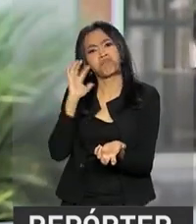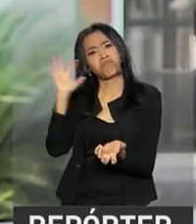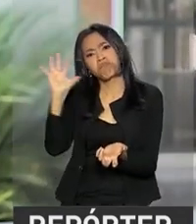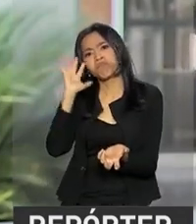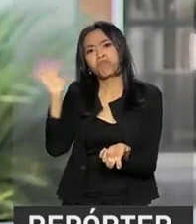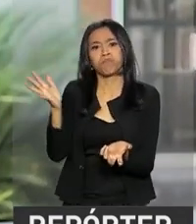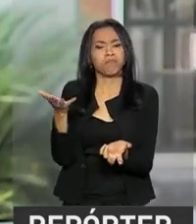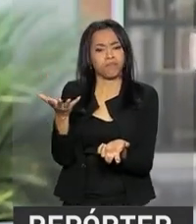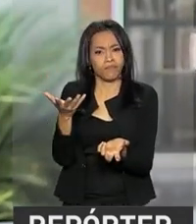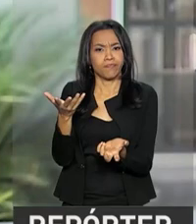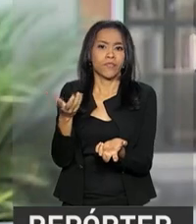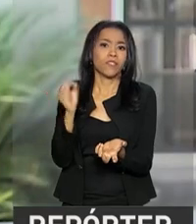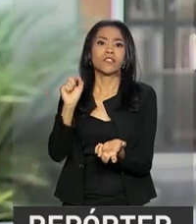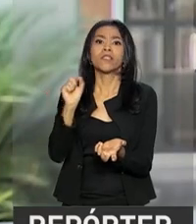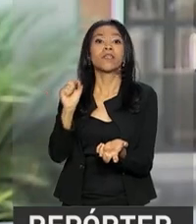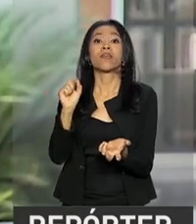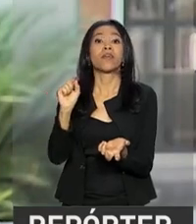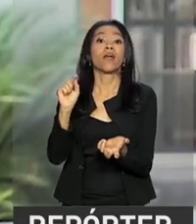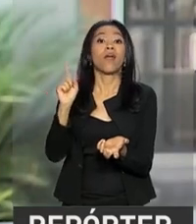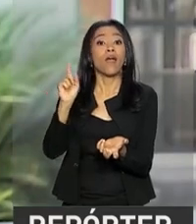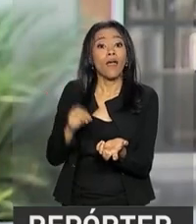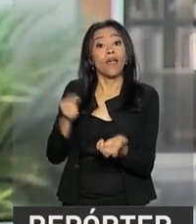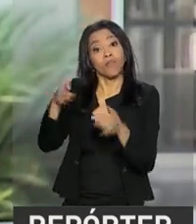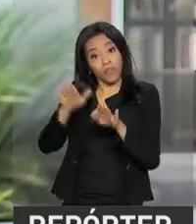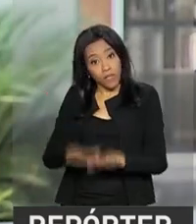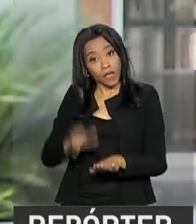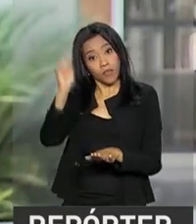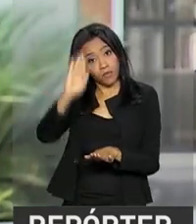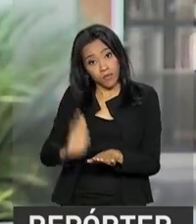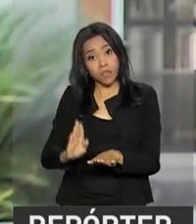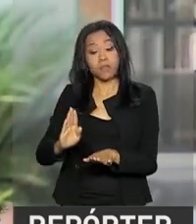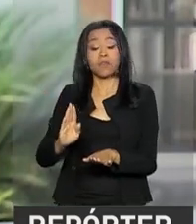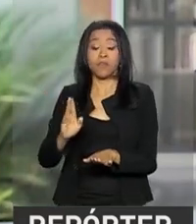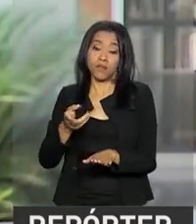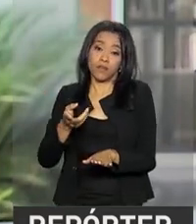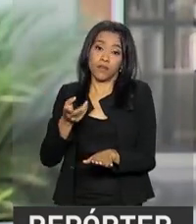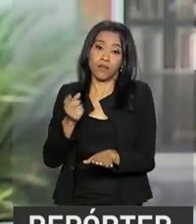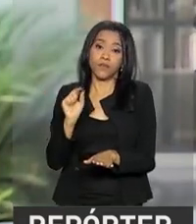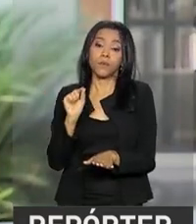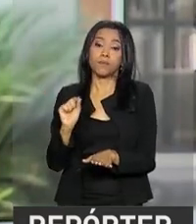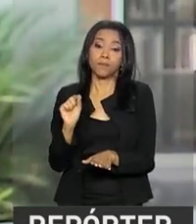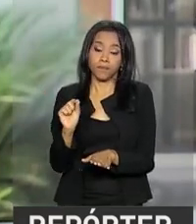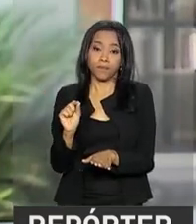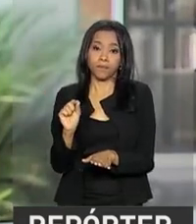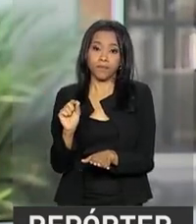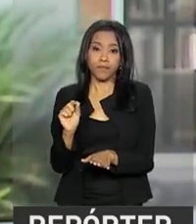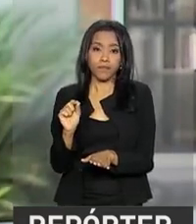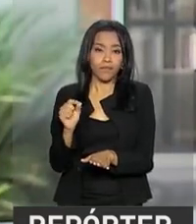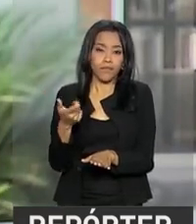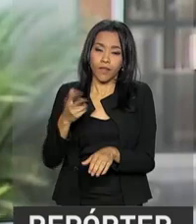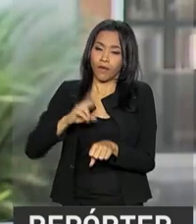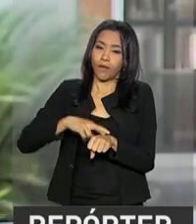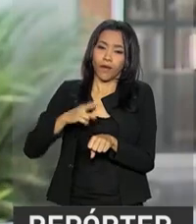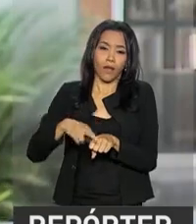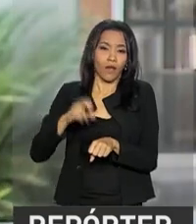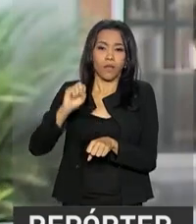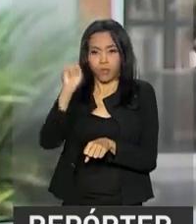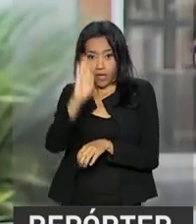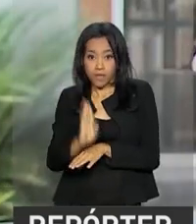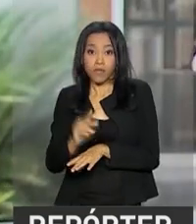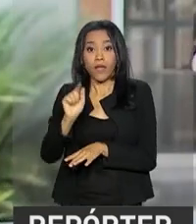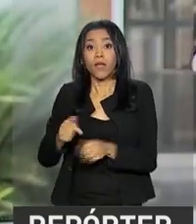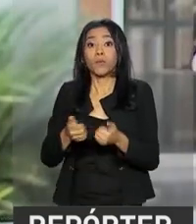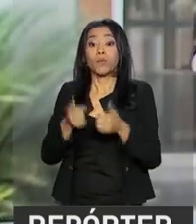querer é do imigrante que é o ficar aqui ou até mesmo seguir utilizar roraima o eu o brasil com um